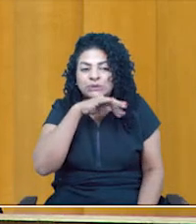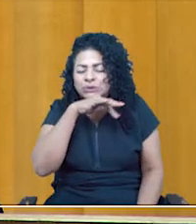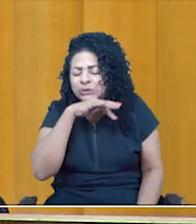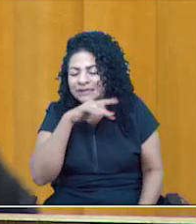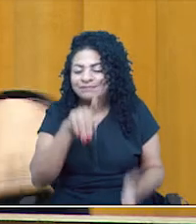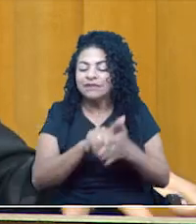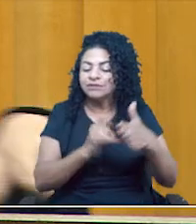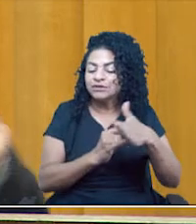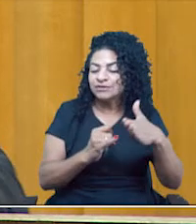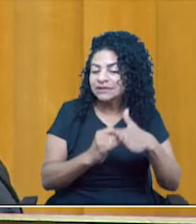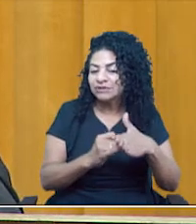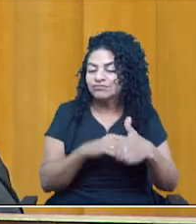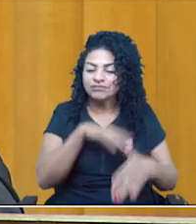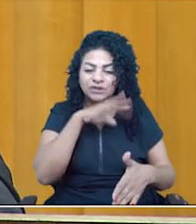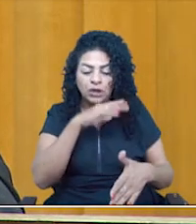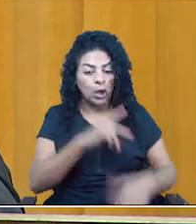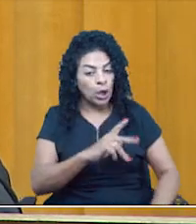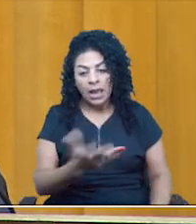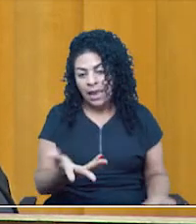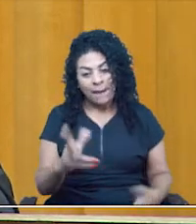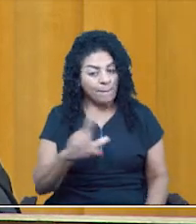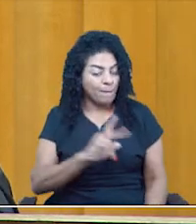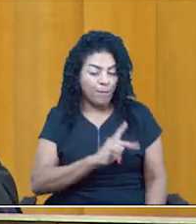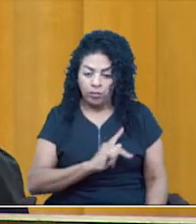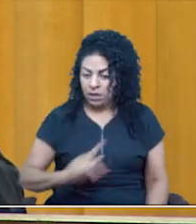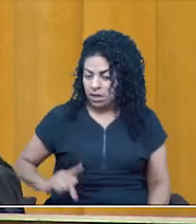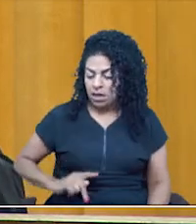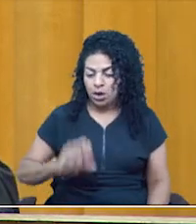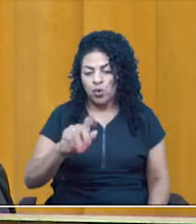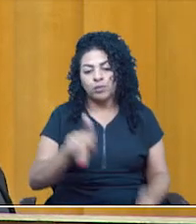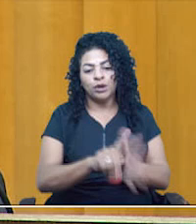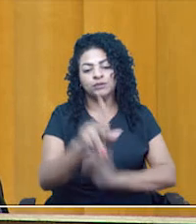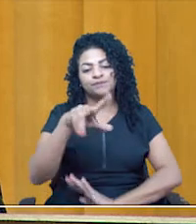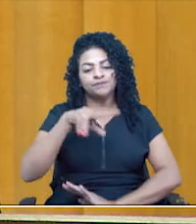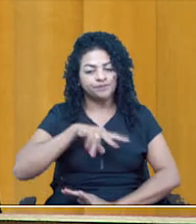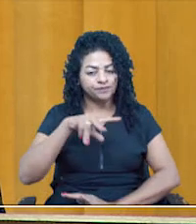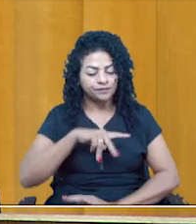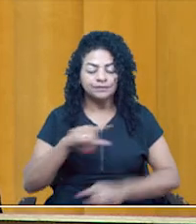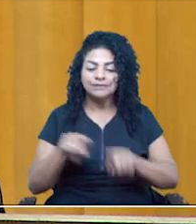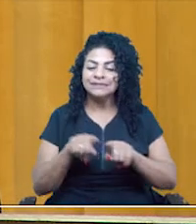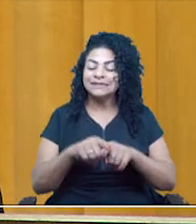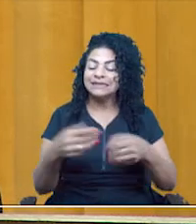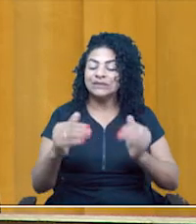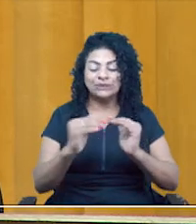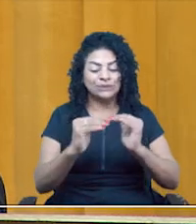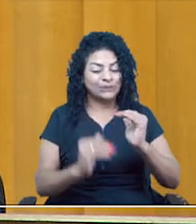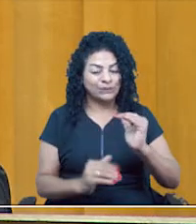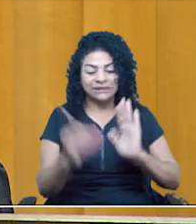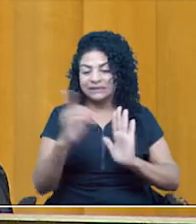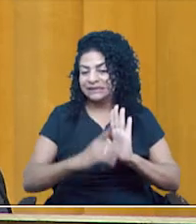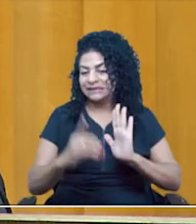pública ou para uma empresa privada. E esse dado da desigualdade interna é um dado que até hoje as pessoas não estão olhando